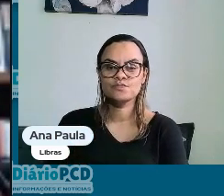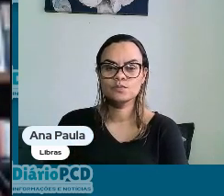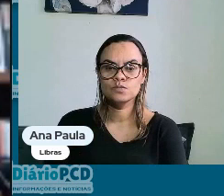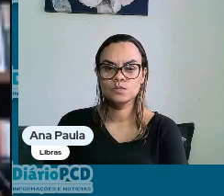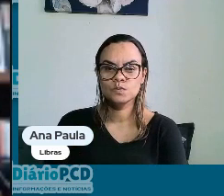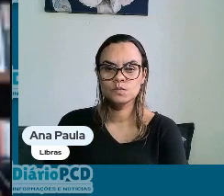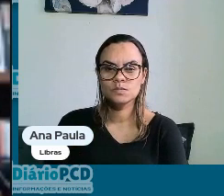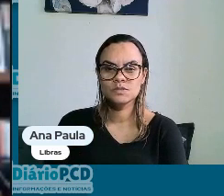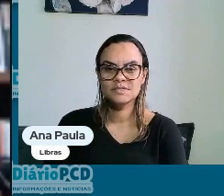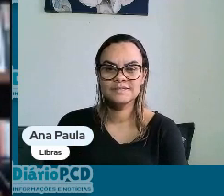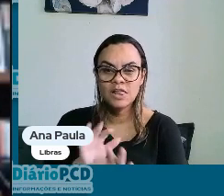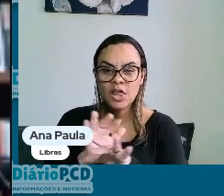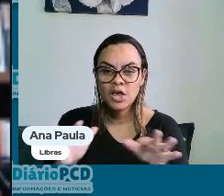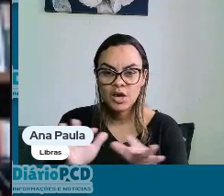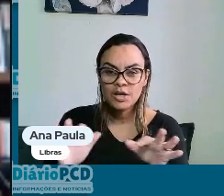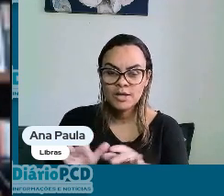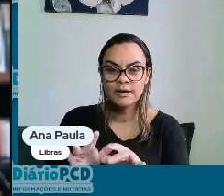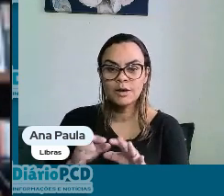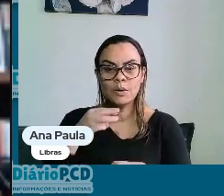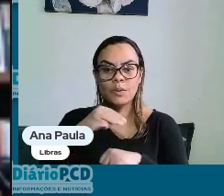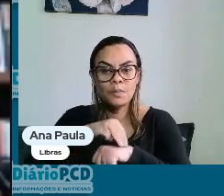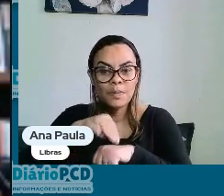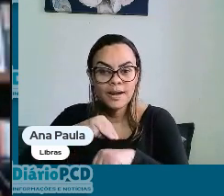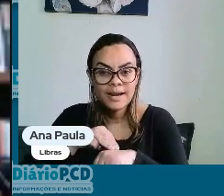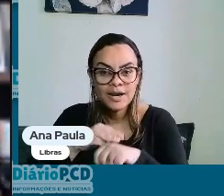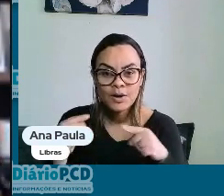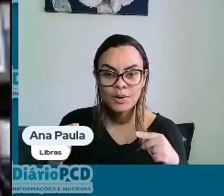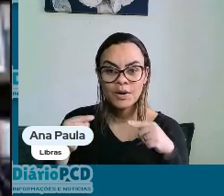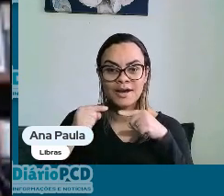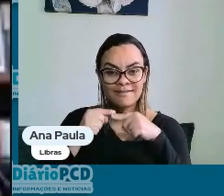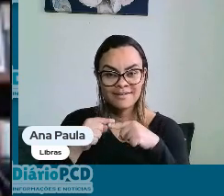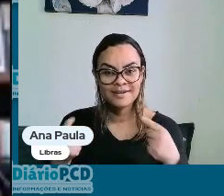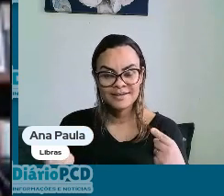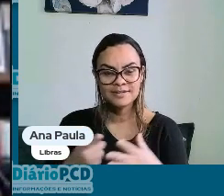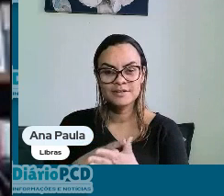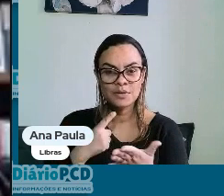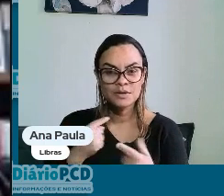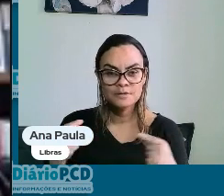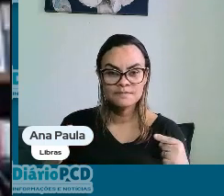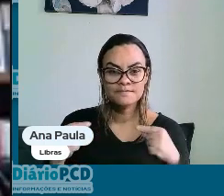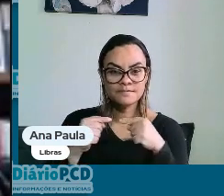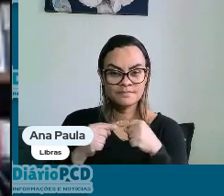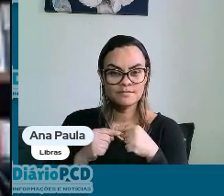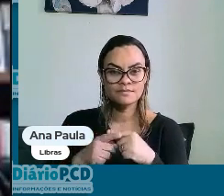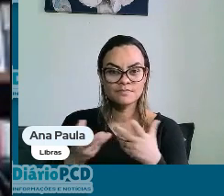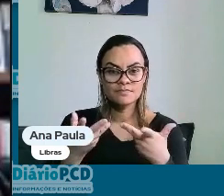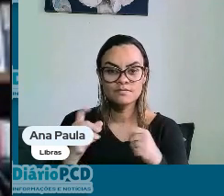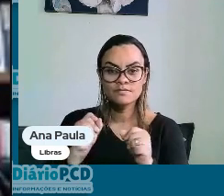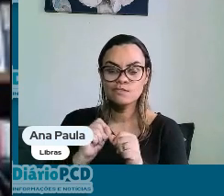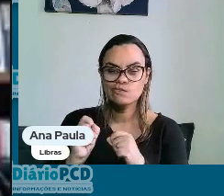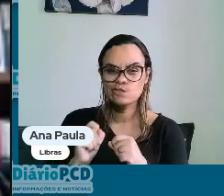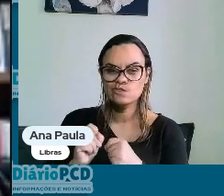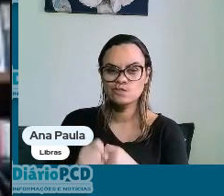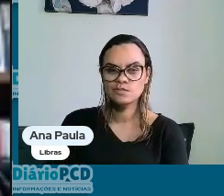Batia-se para o computador, para o ministério correspondente, os dados, o que eles queriam fazer, quais eram